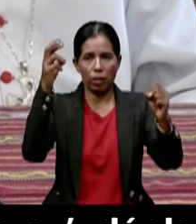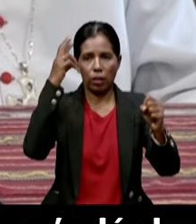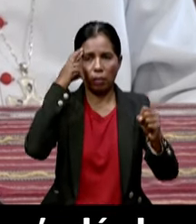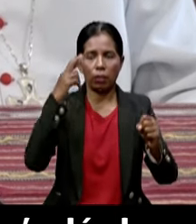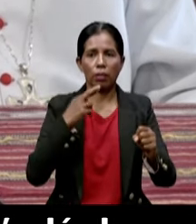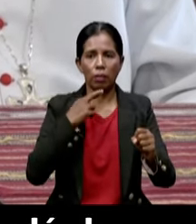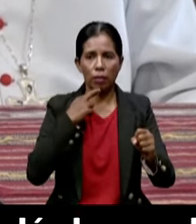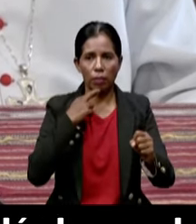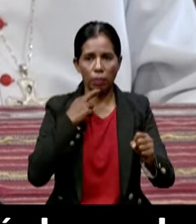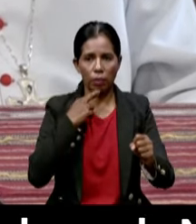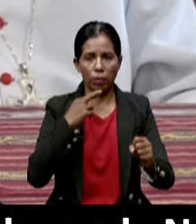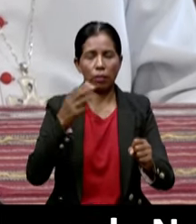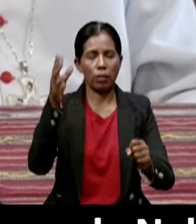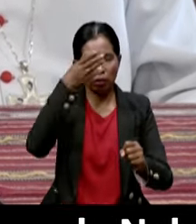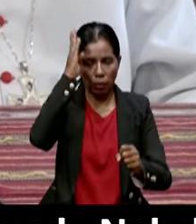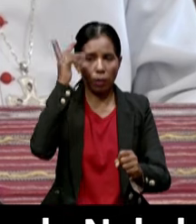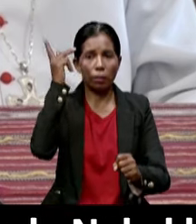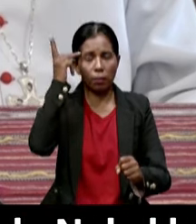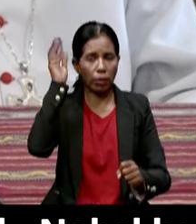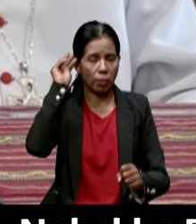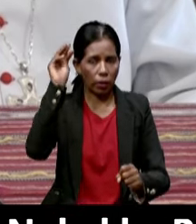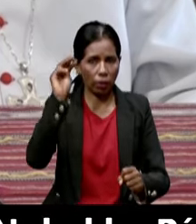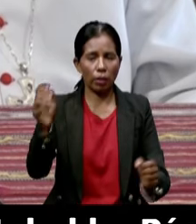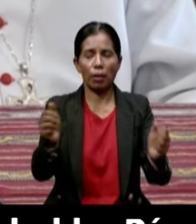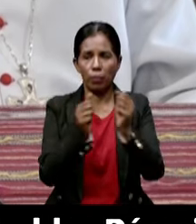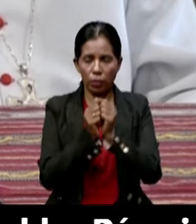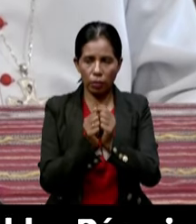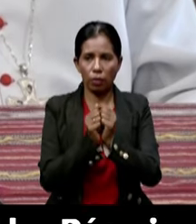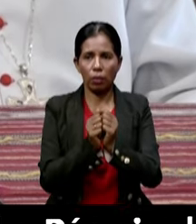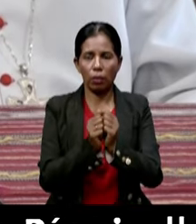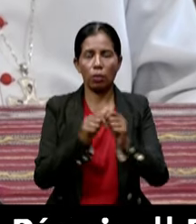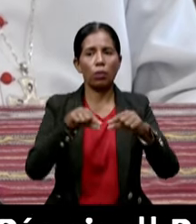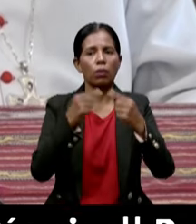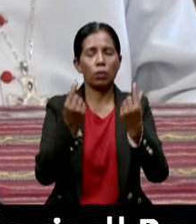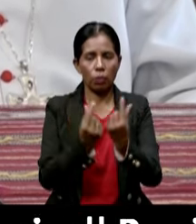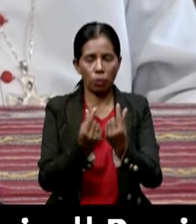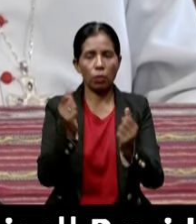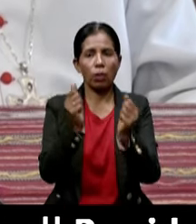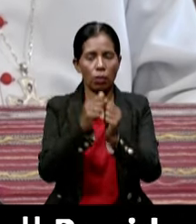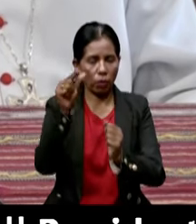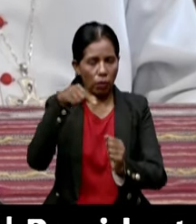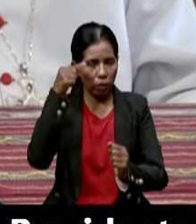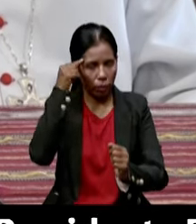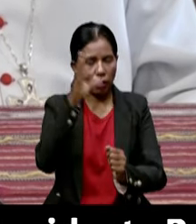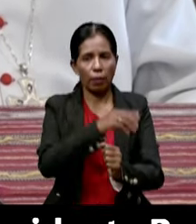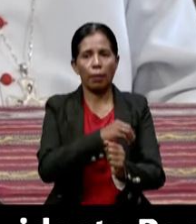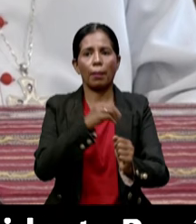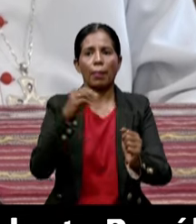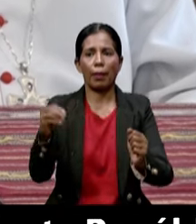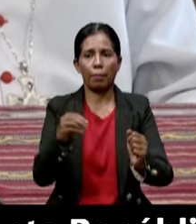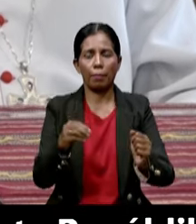e pelo Senhor Primeiro-Ministro, juntamente com a equipa do governo e com